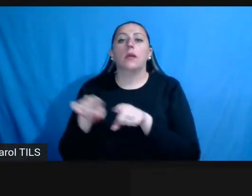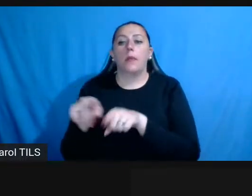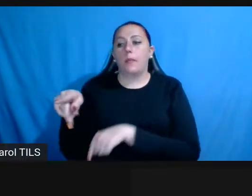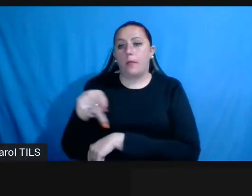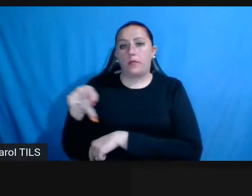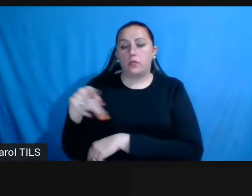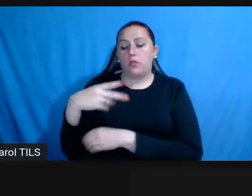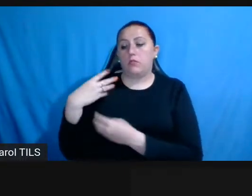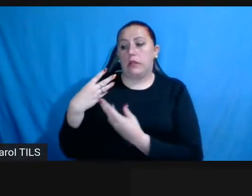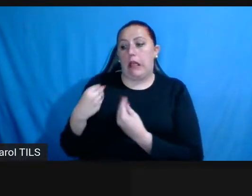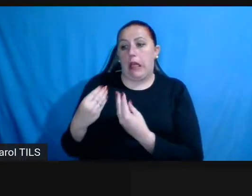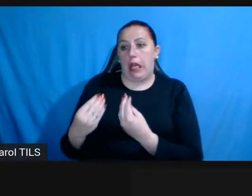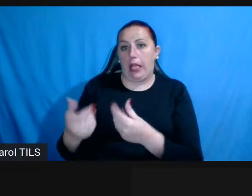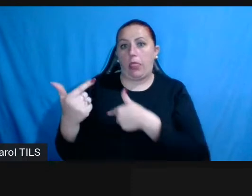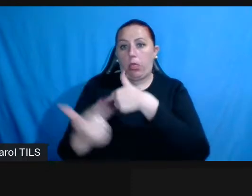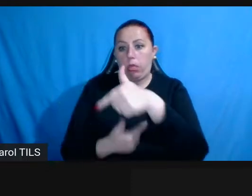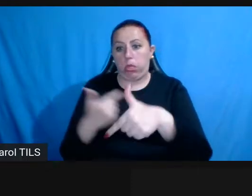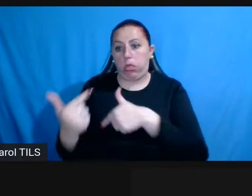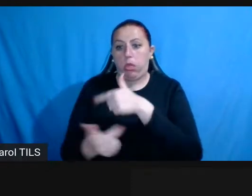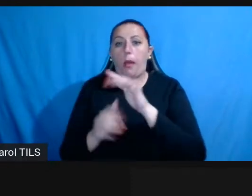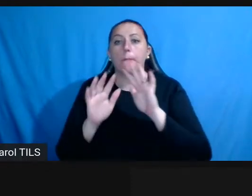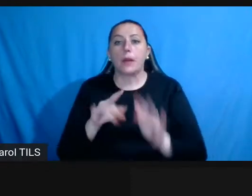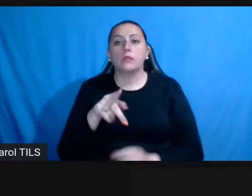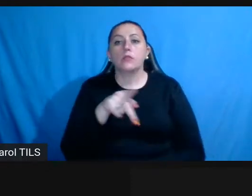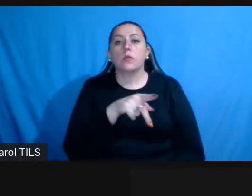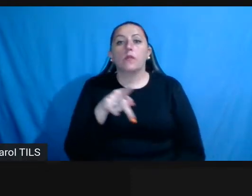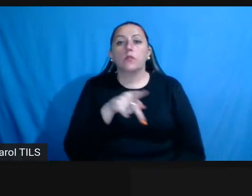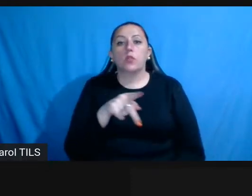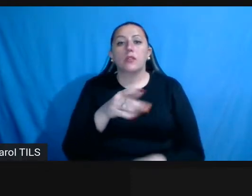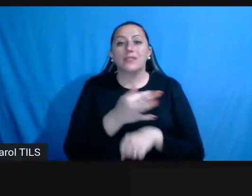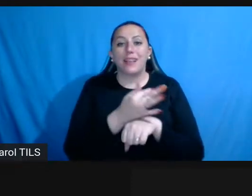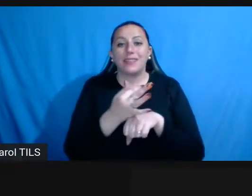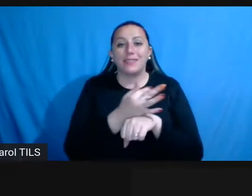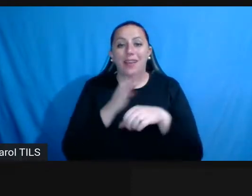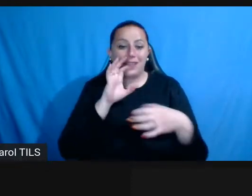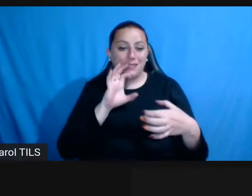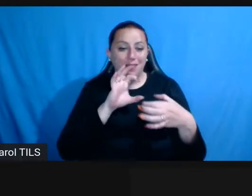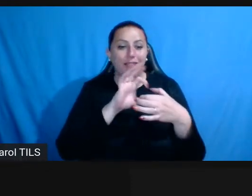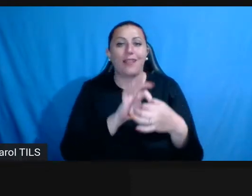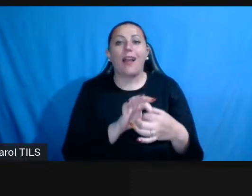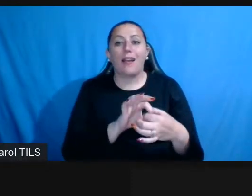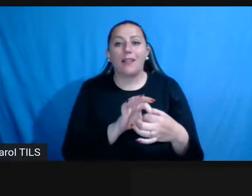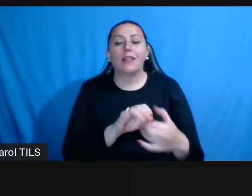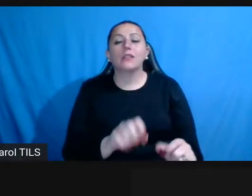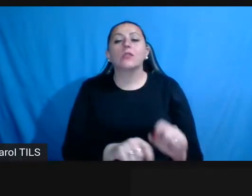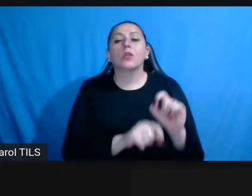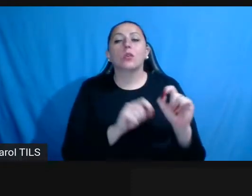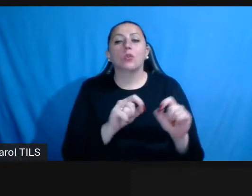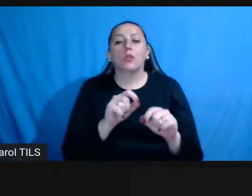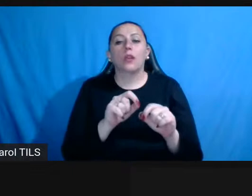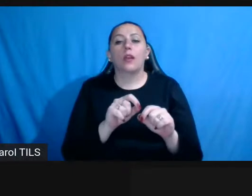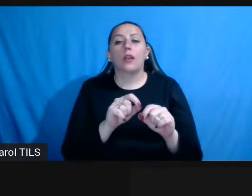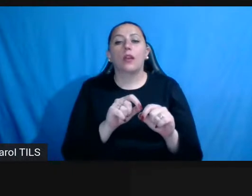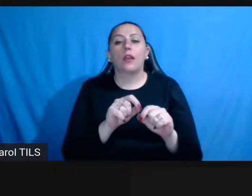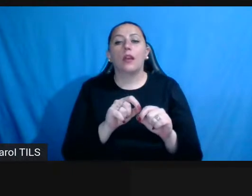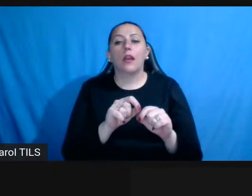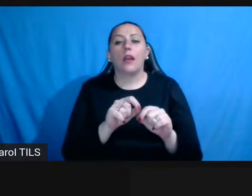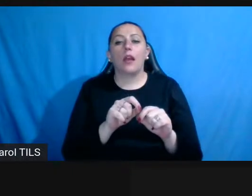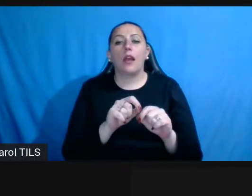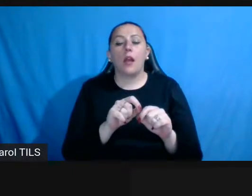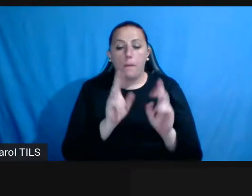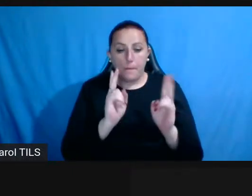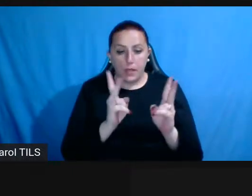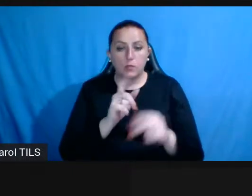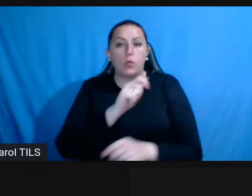muito, mas os docentes, as férias estão ligadas ao recesso letivo dos estudantes,